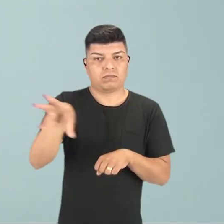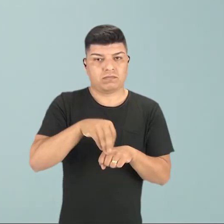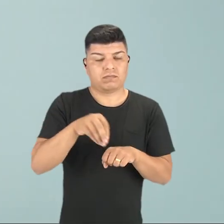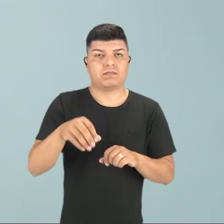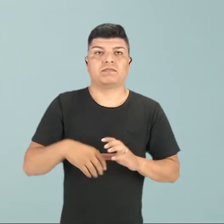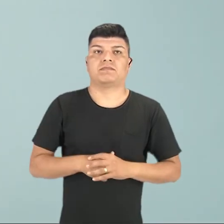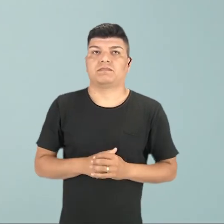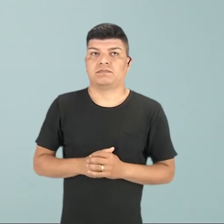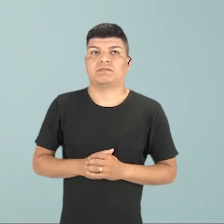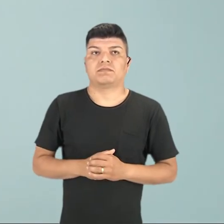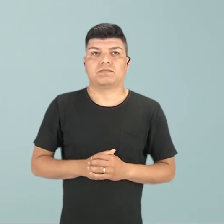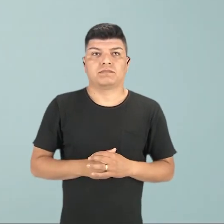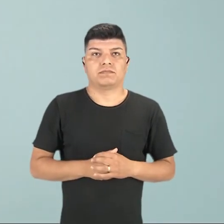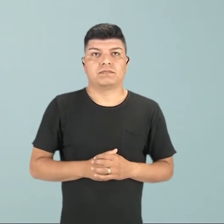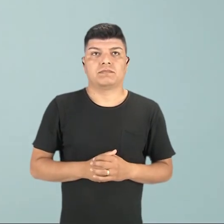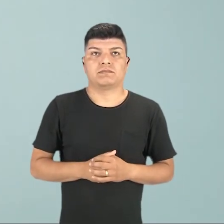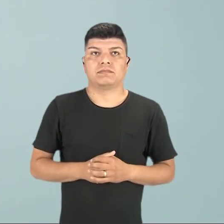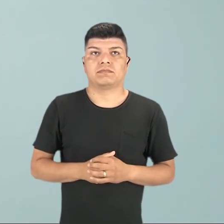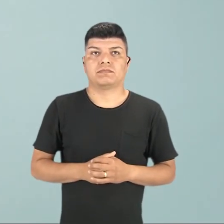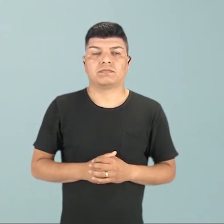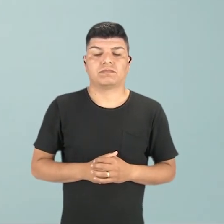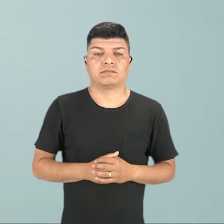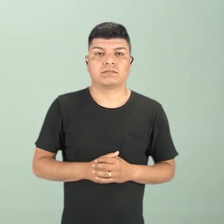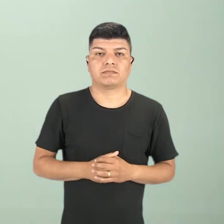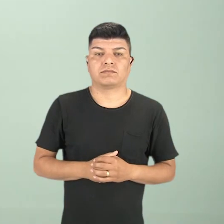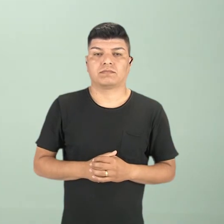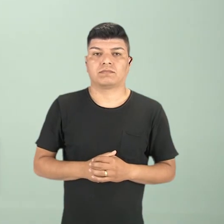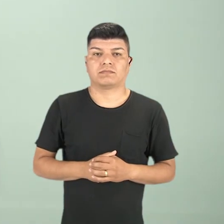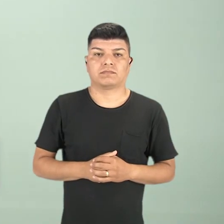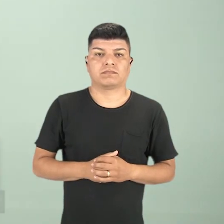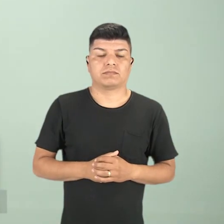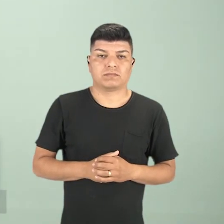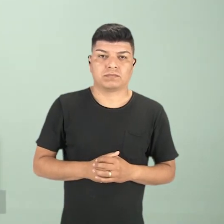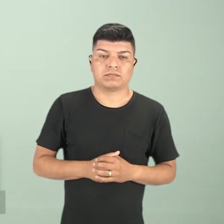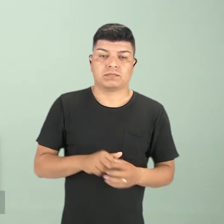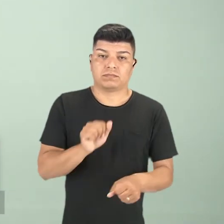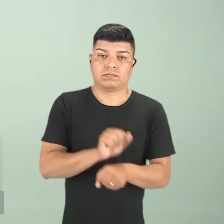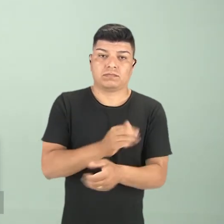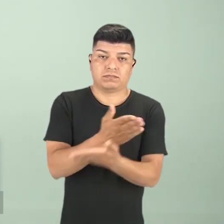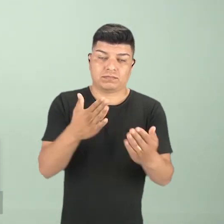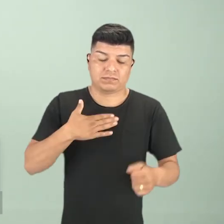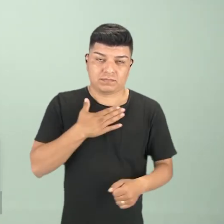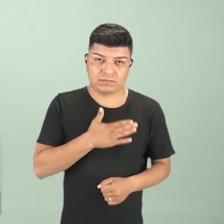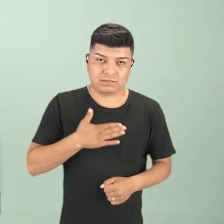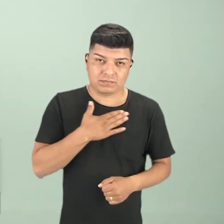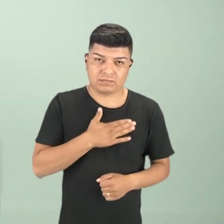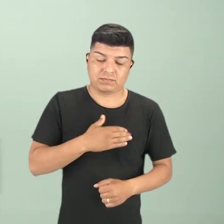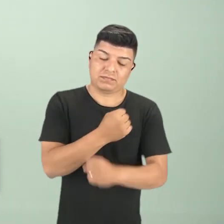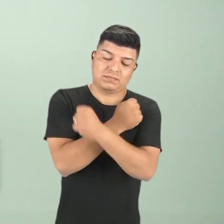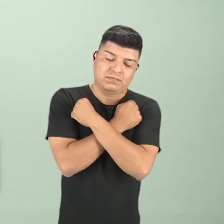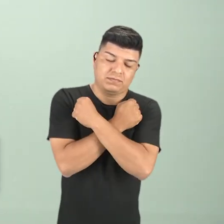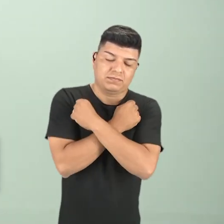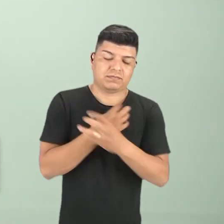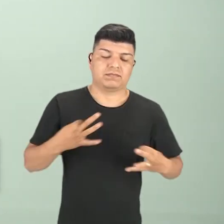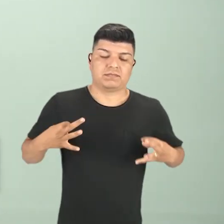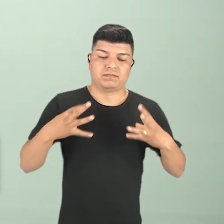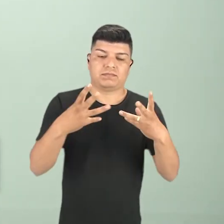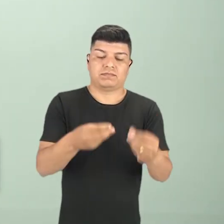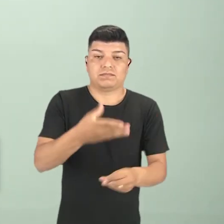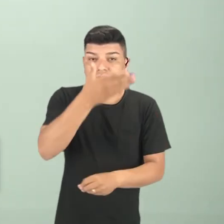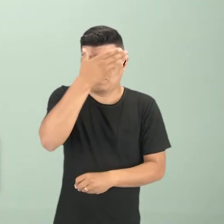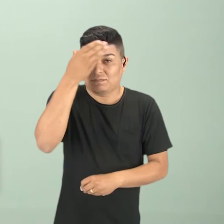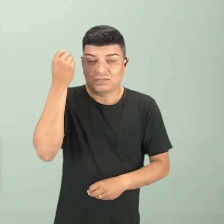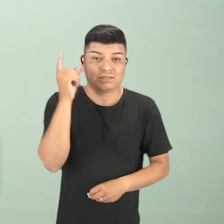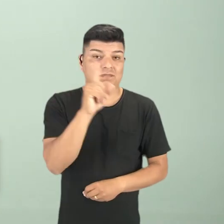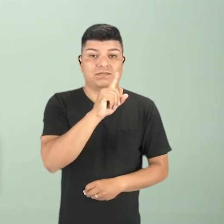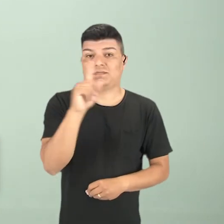extremamente importante ter esse conhecimento, tá? Espero que vocês tenham gostado. Um grande abraço a todos.